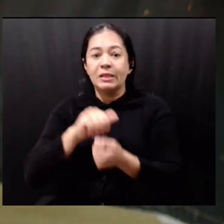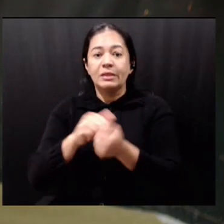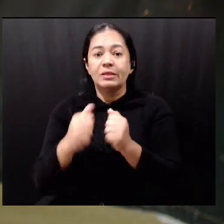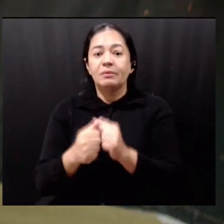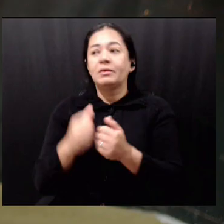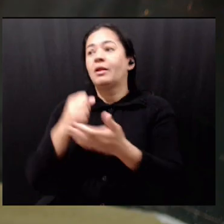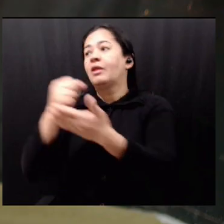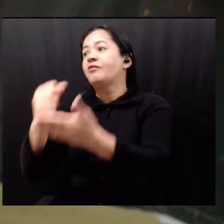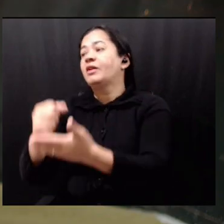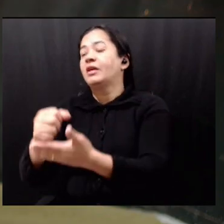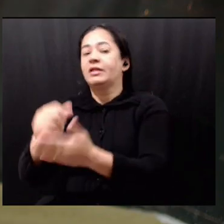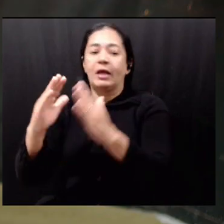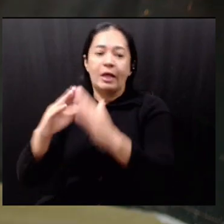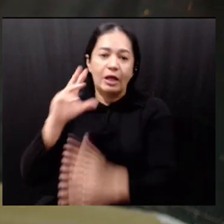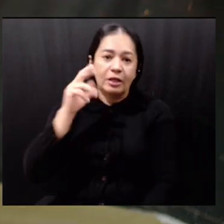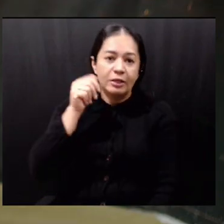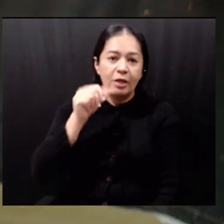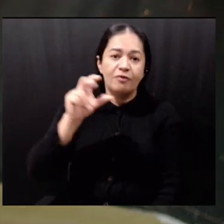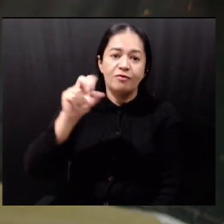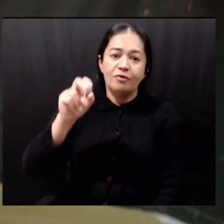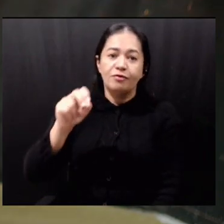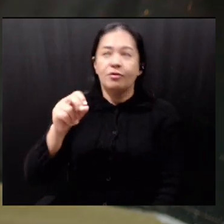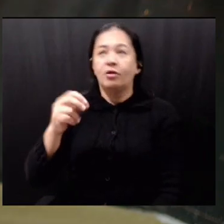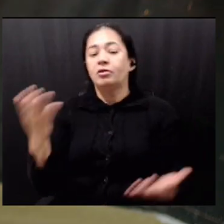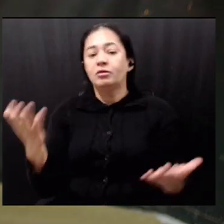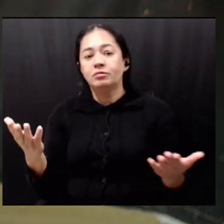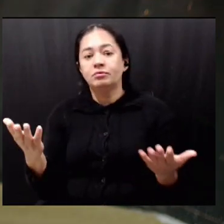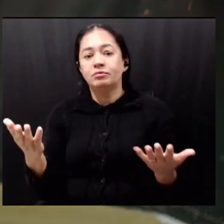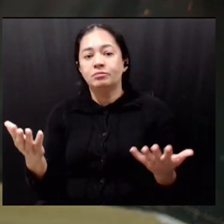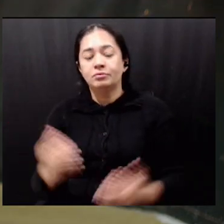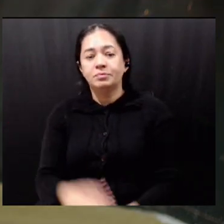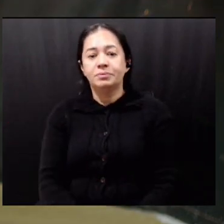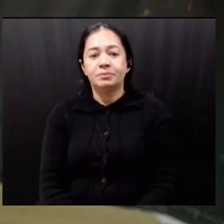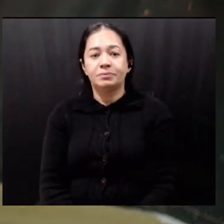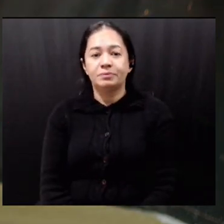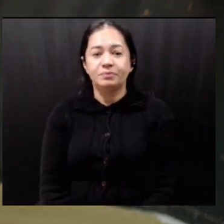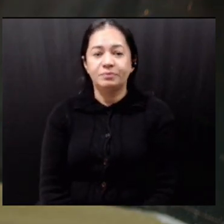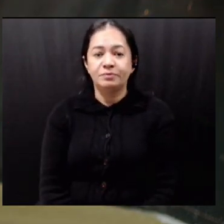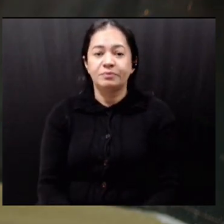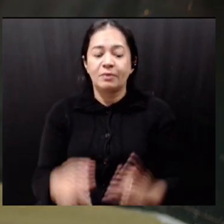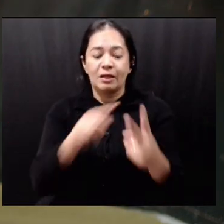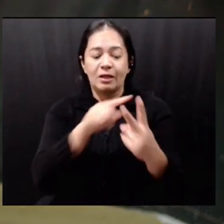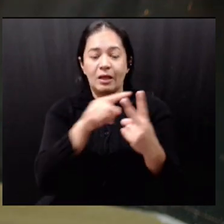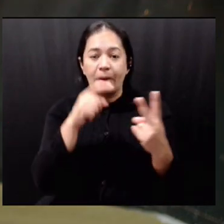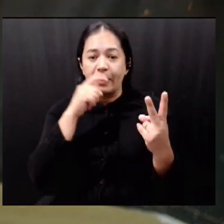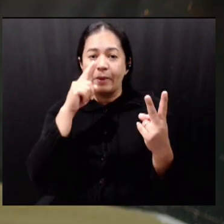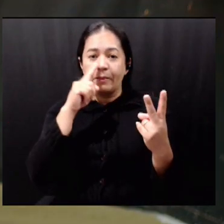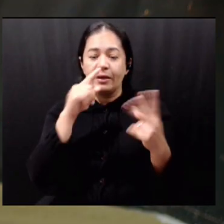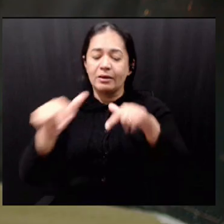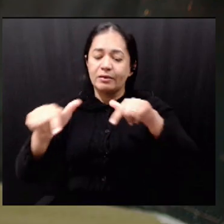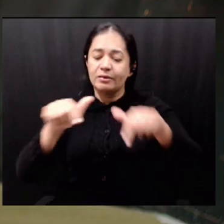porque não pode ficar sozinho. E aí, esses pais que trabalham fora acabam se